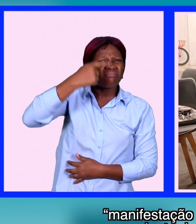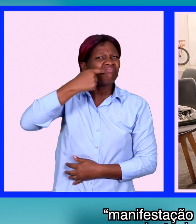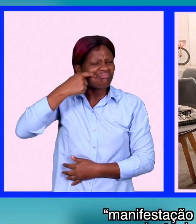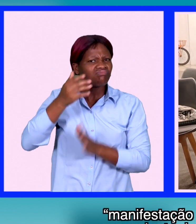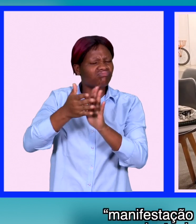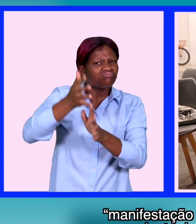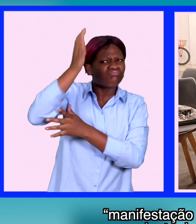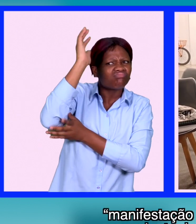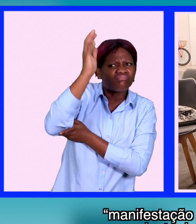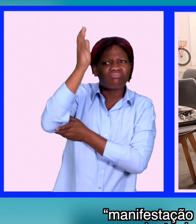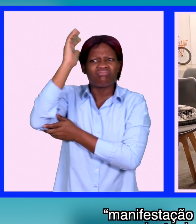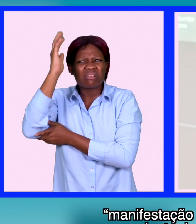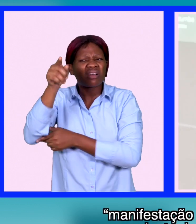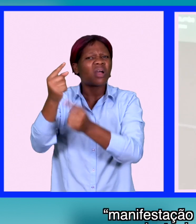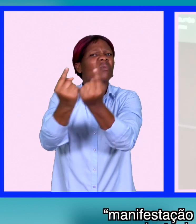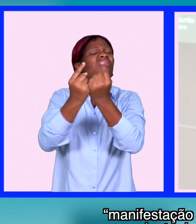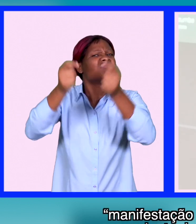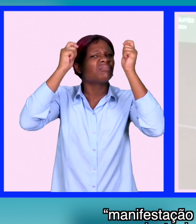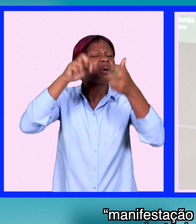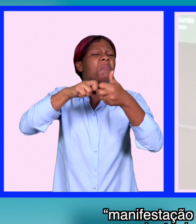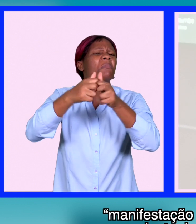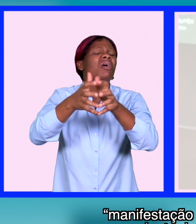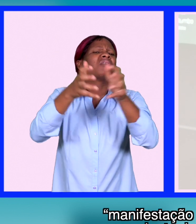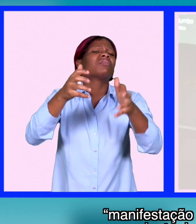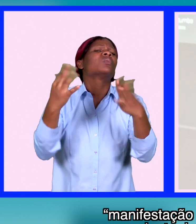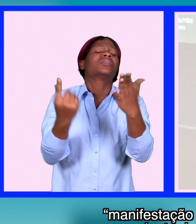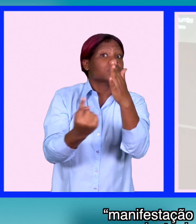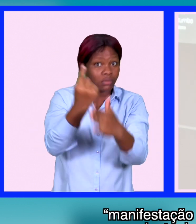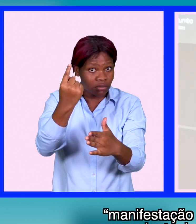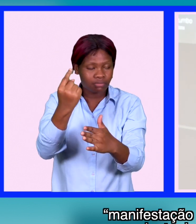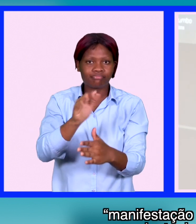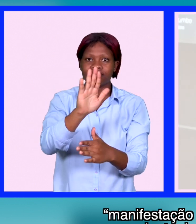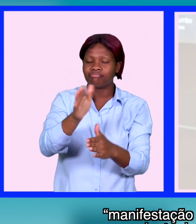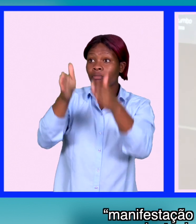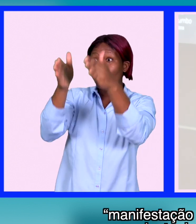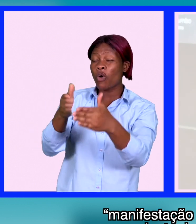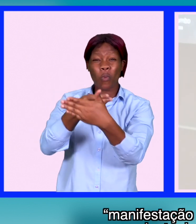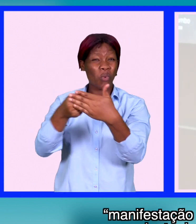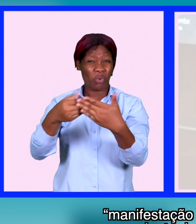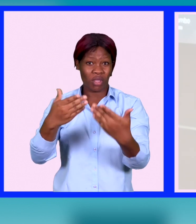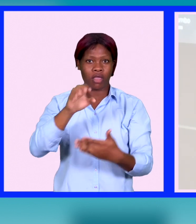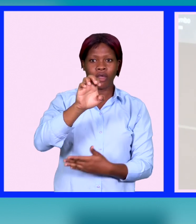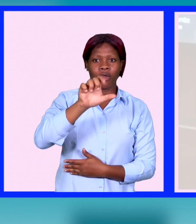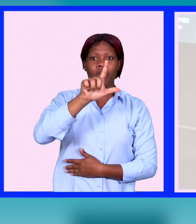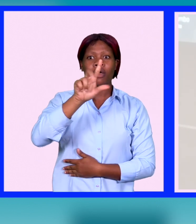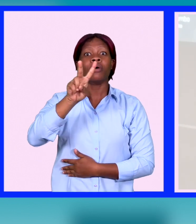manifestação pacífica em homenagem ao assassinato do seu mandatário Elvino Dias.